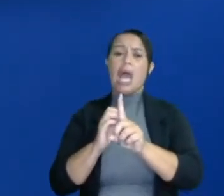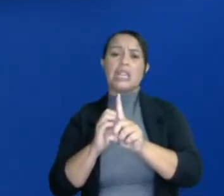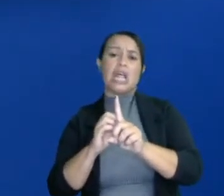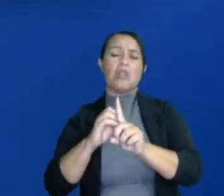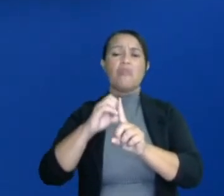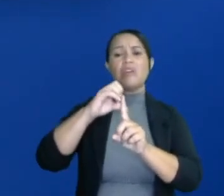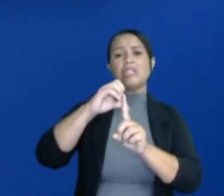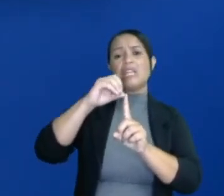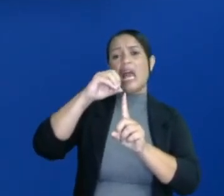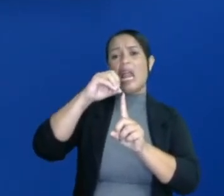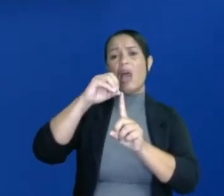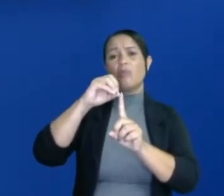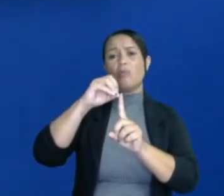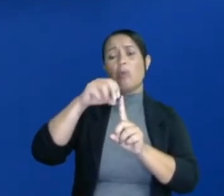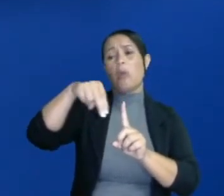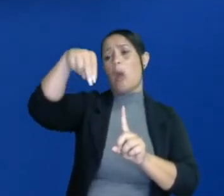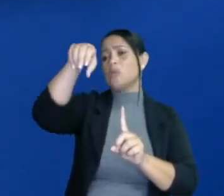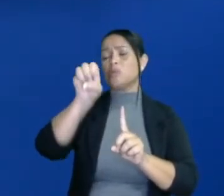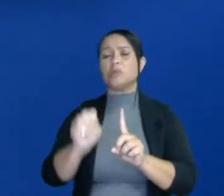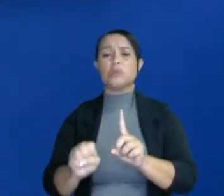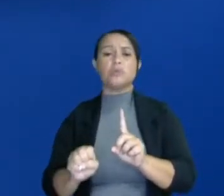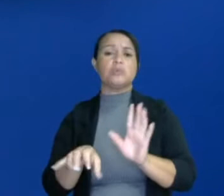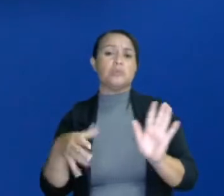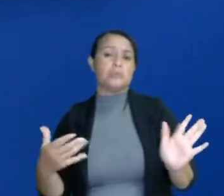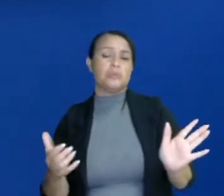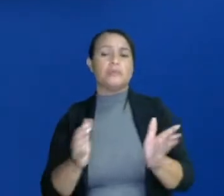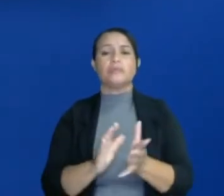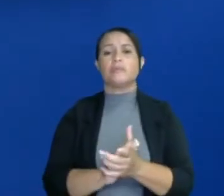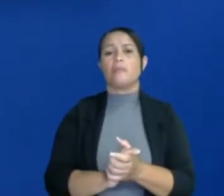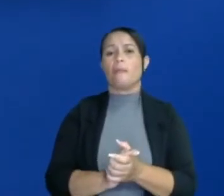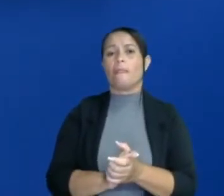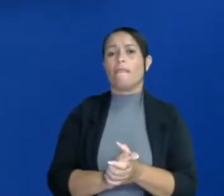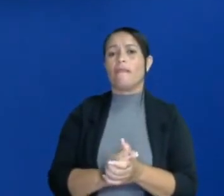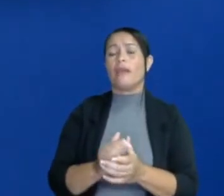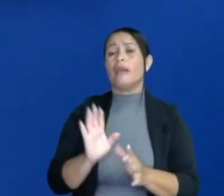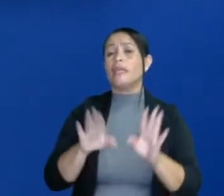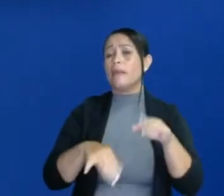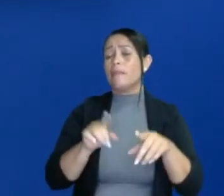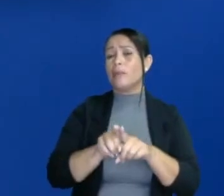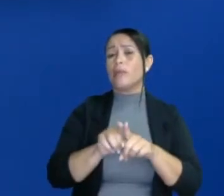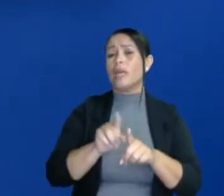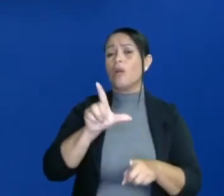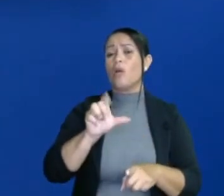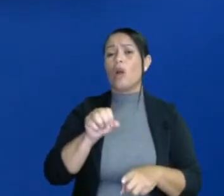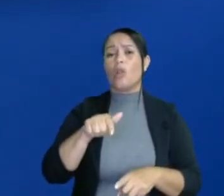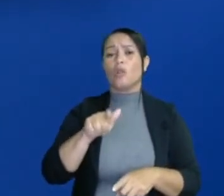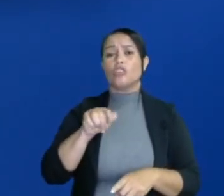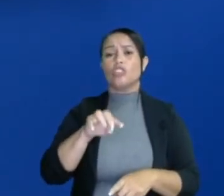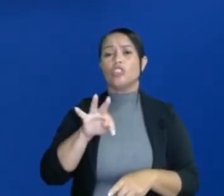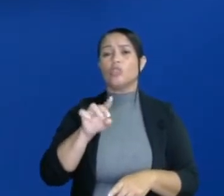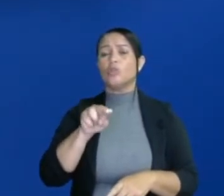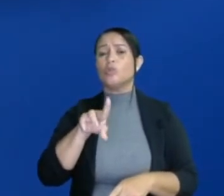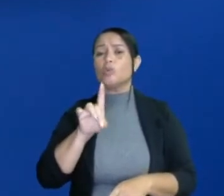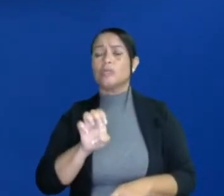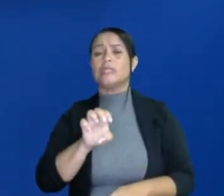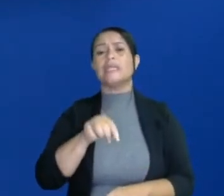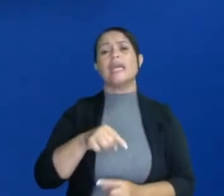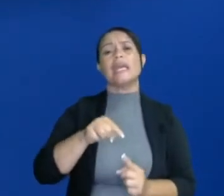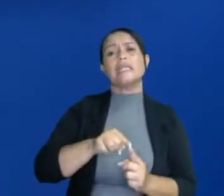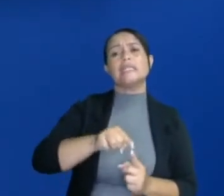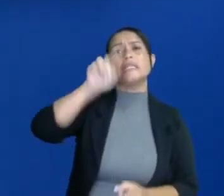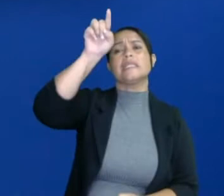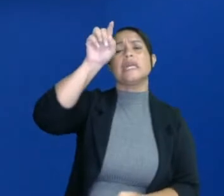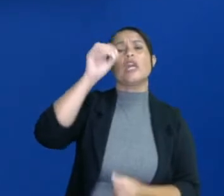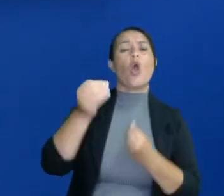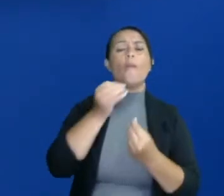o sul, tá bom? Em relação aos meridianos, perdão, a longitude, que tem a ver com os meridianos, seria a distância medida em